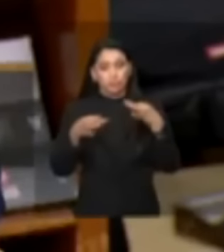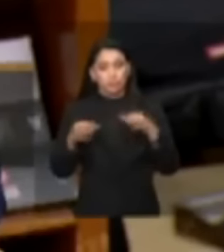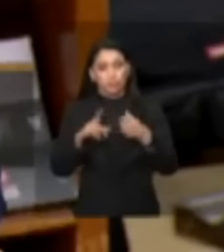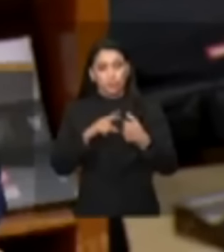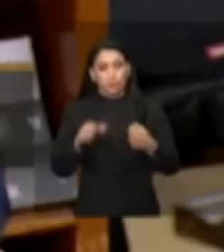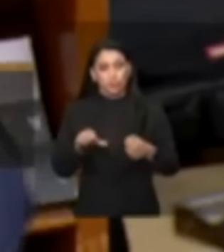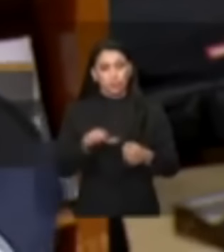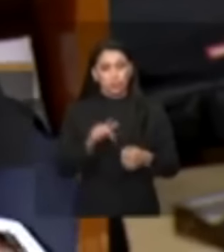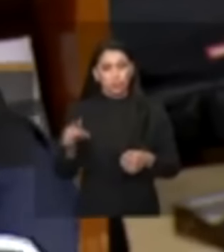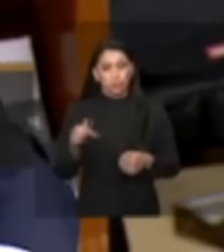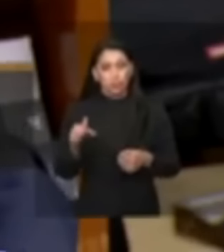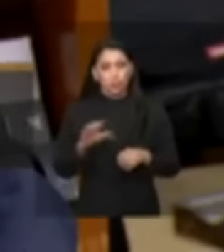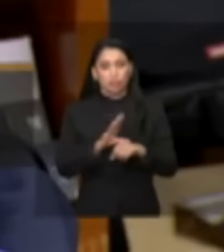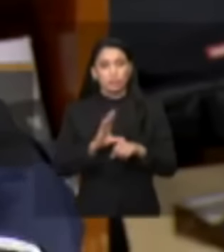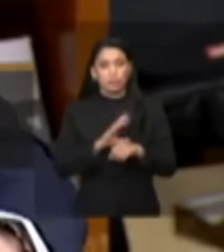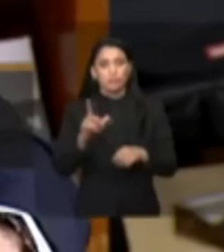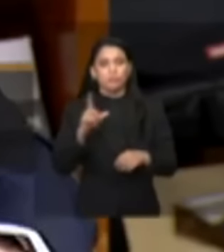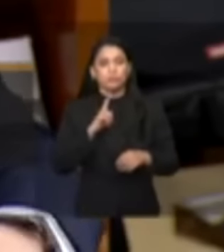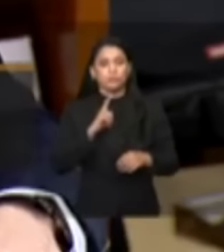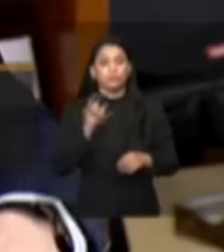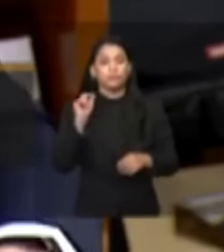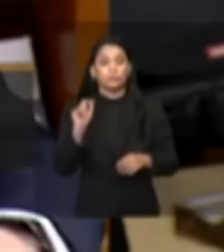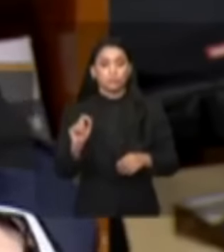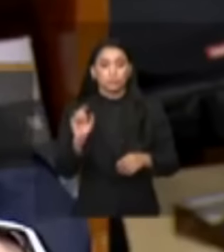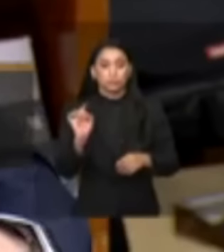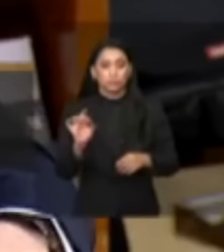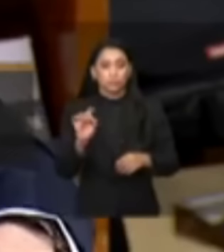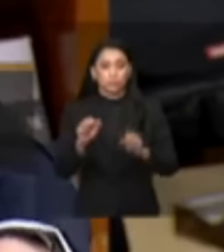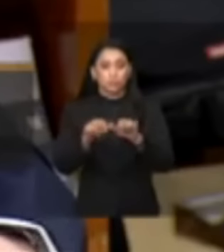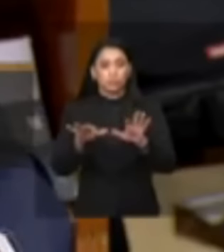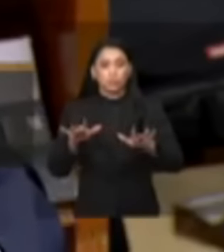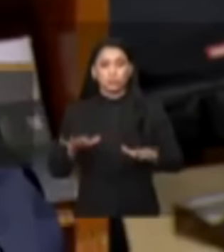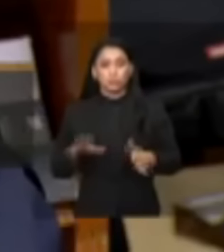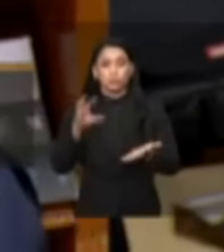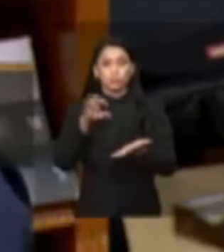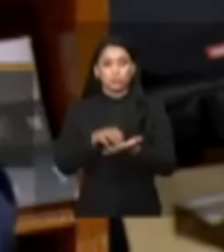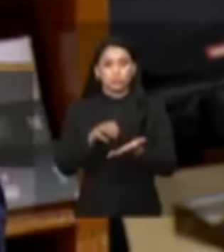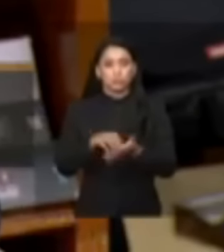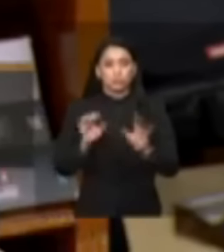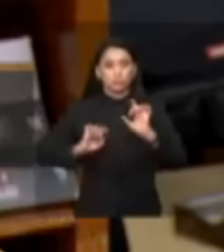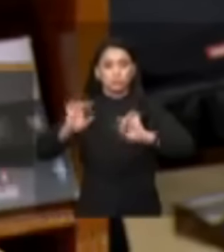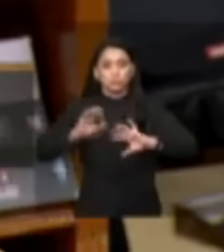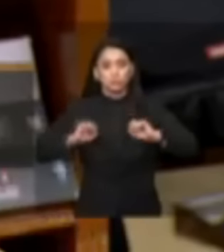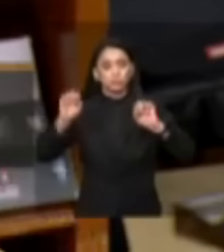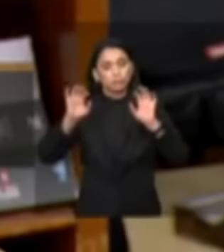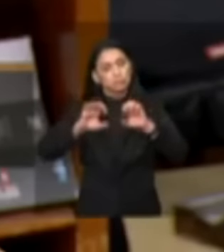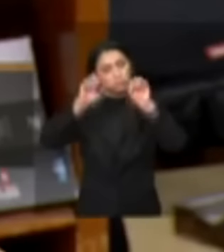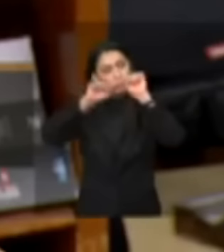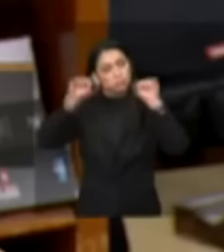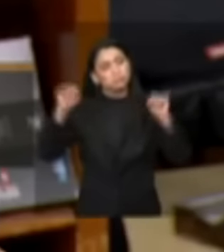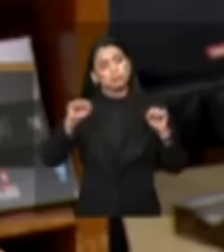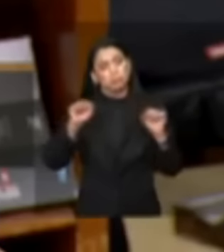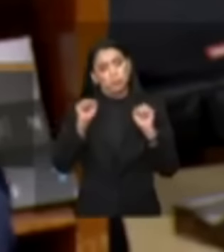97 da constituição que institui que somente o plenário ou órgão especial dos tribunais podem declarar uma lei